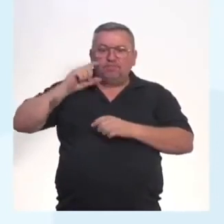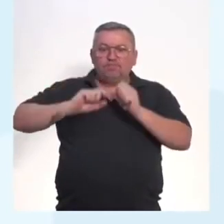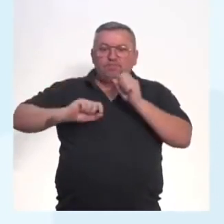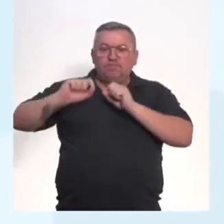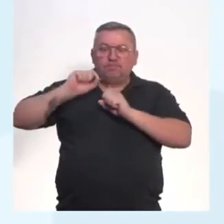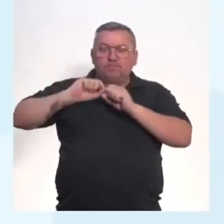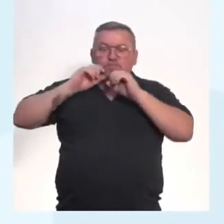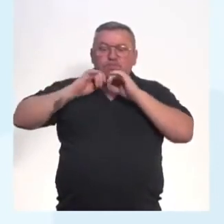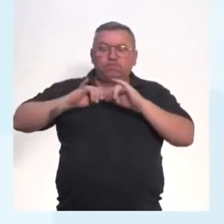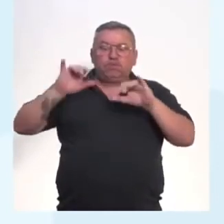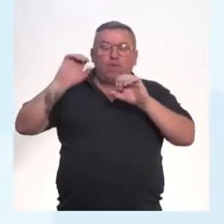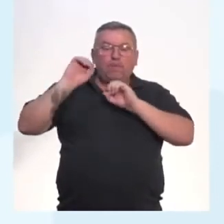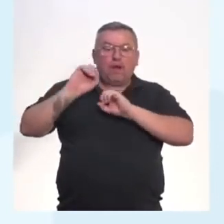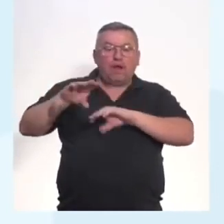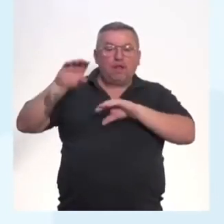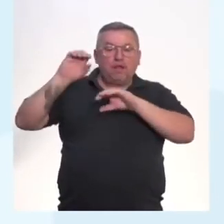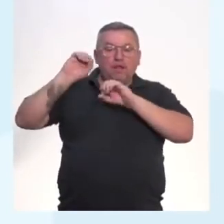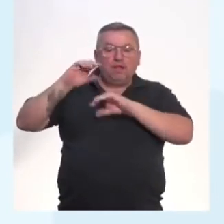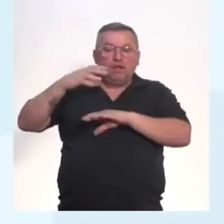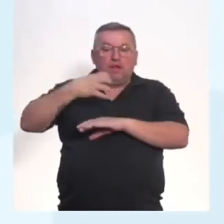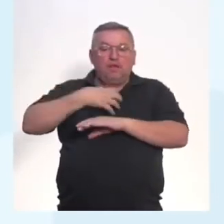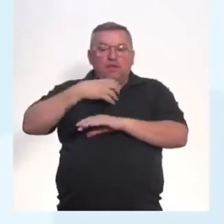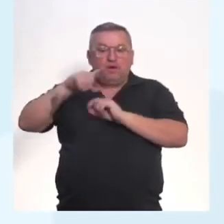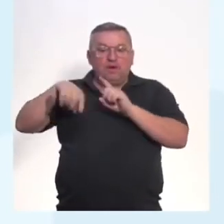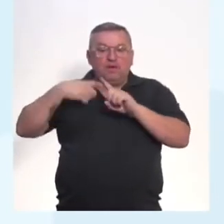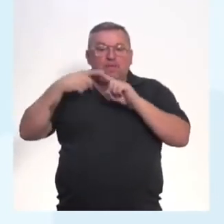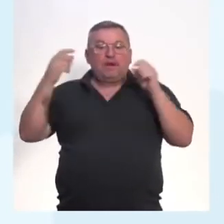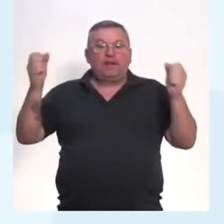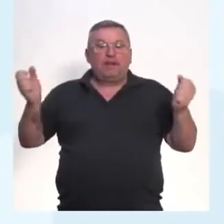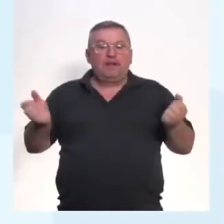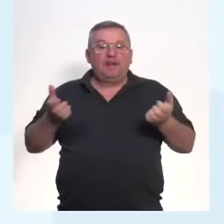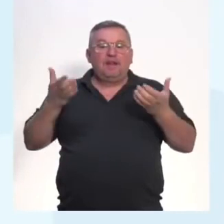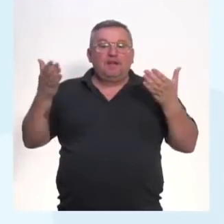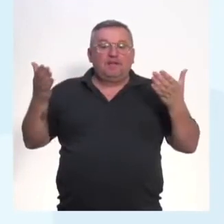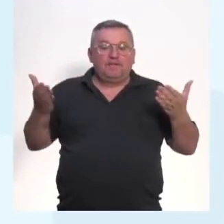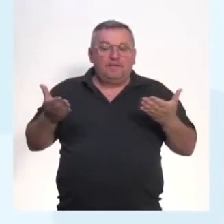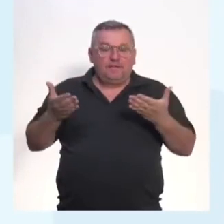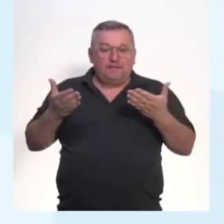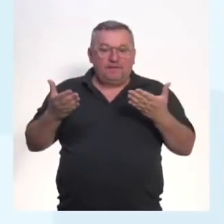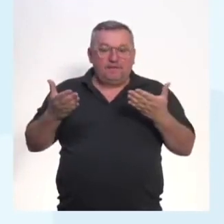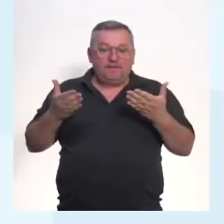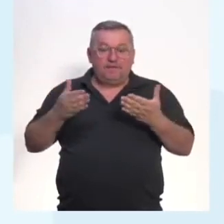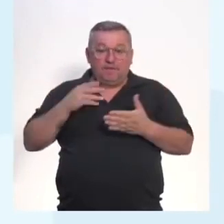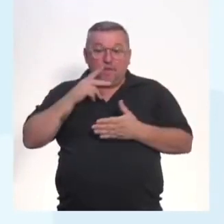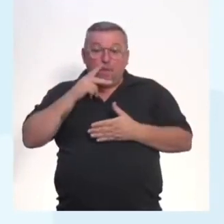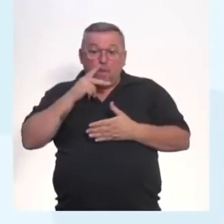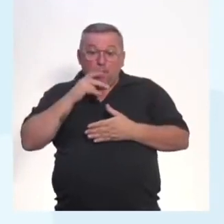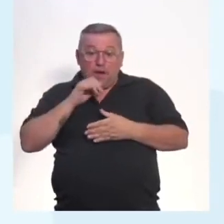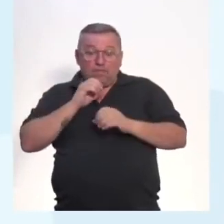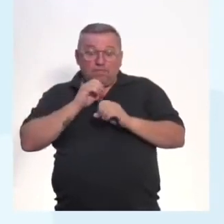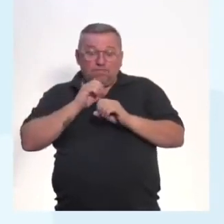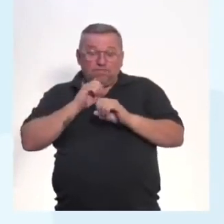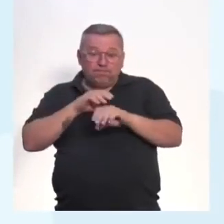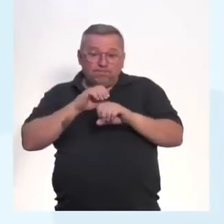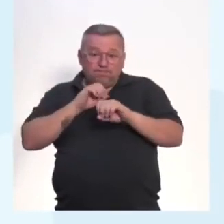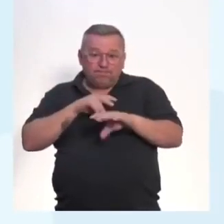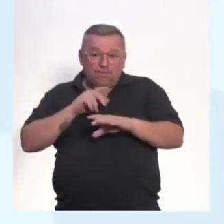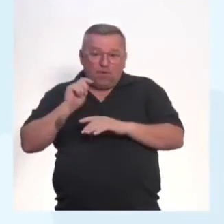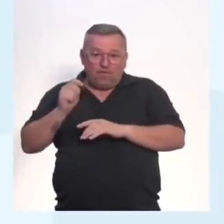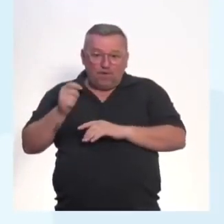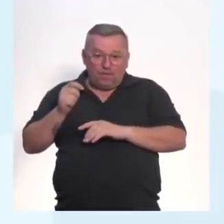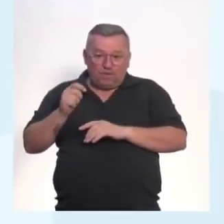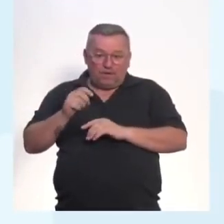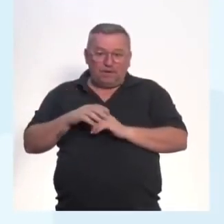para transmitir ensinamentos de uma maneira mais leve até, né? Sim. Os pais ensinam muitos filhos com fábulas,